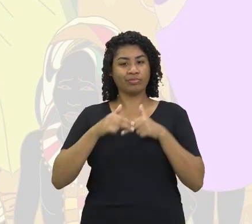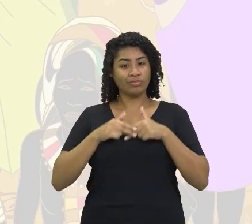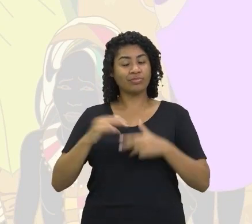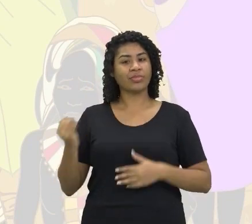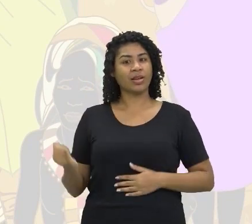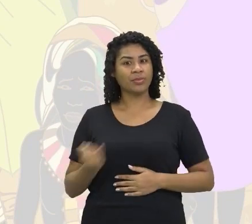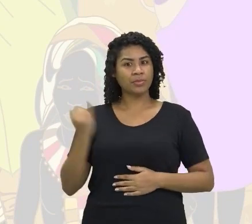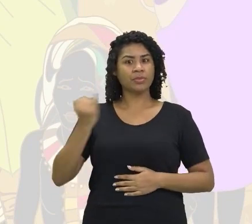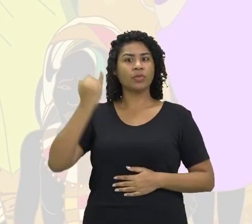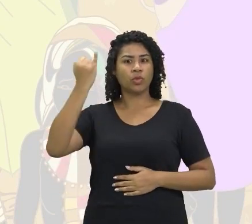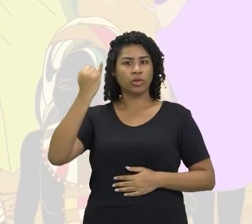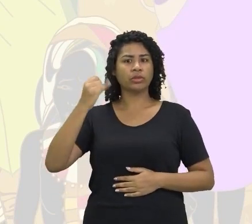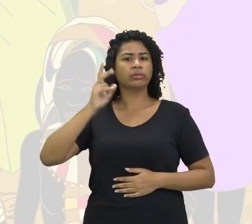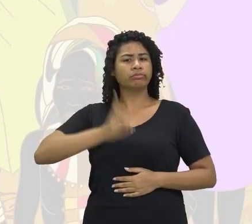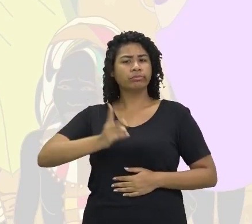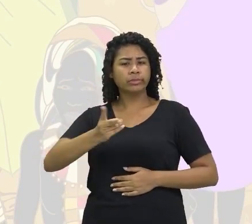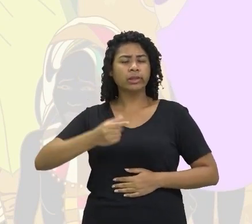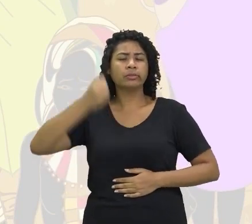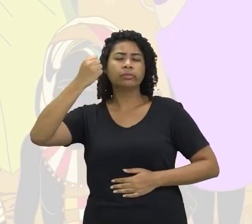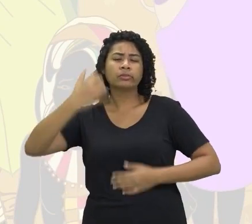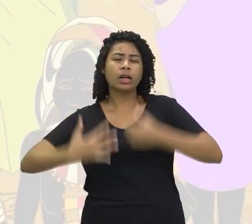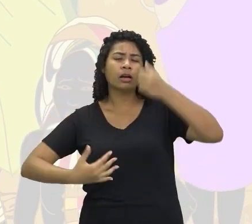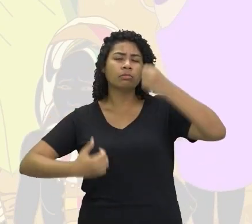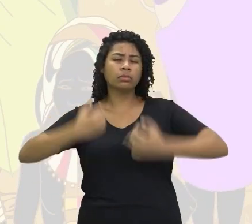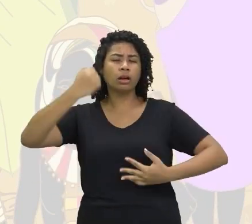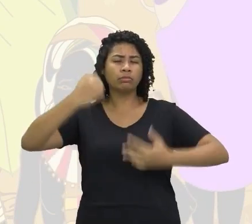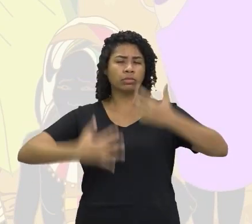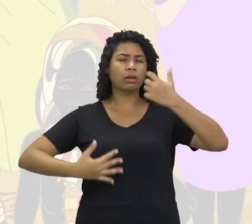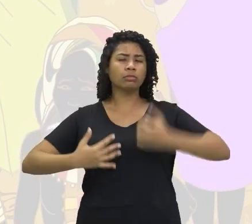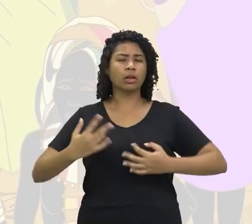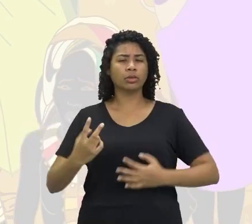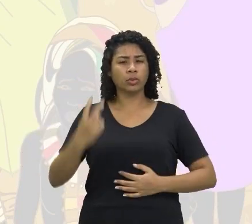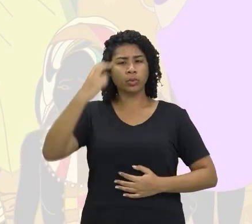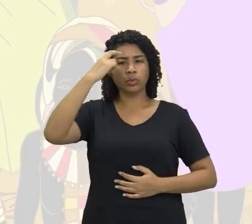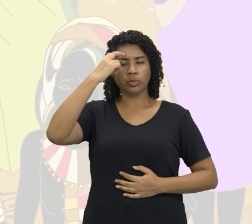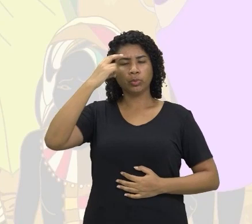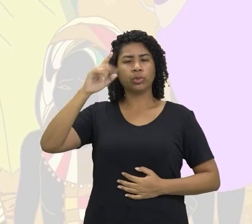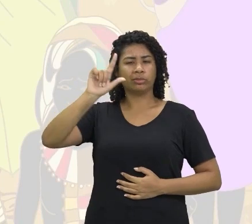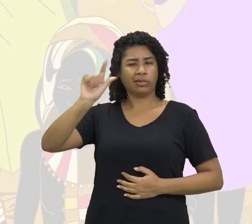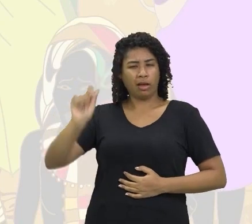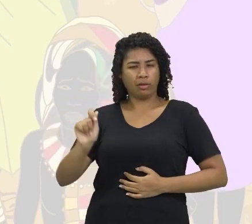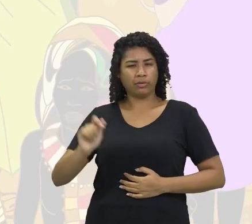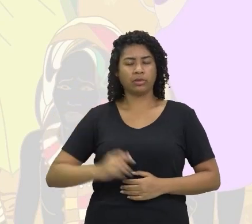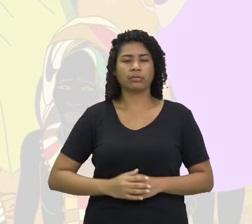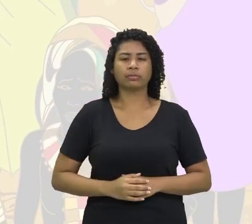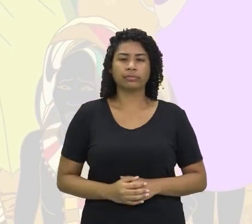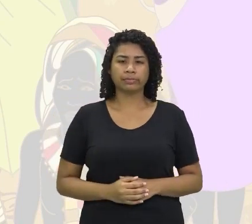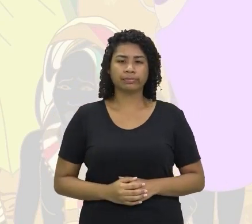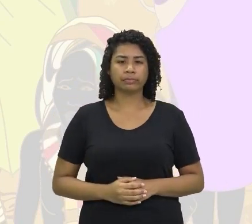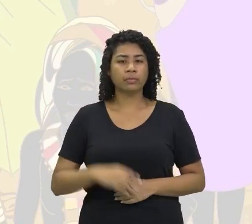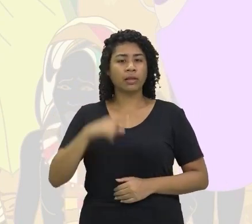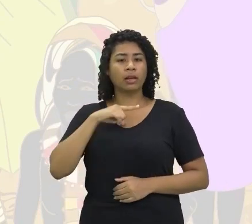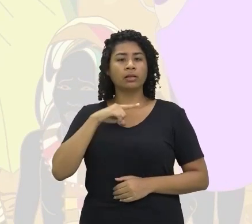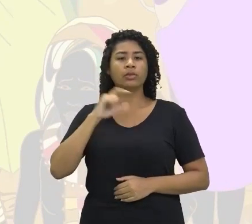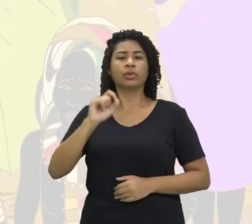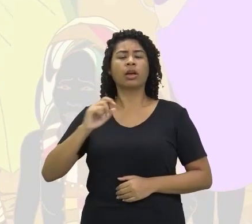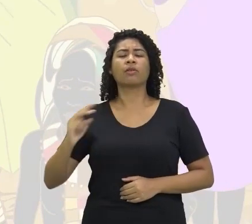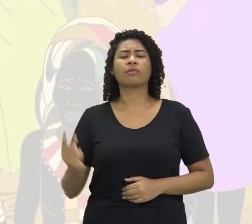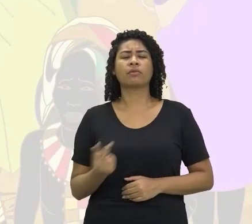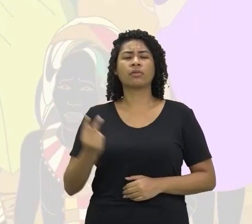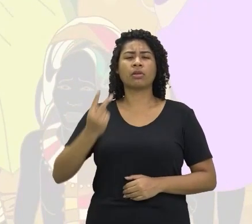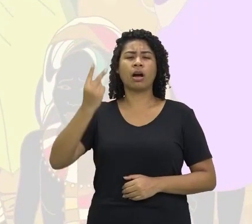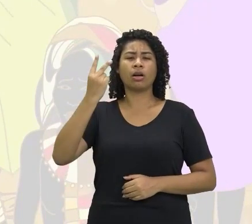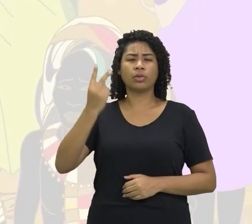importantes em cada narrativa mítica da cultura africana. Também nós temos o culto aos antepassados, que é um aspecto